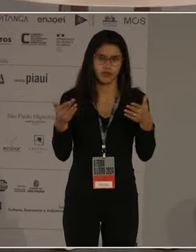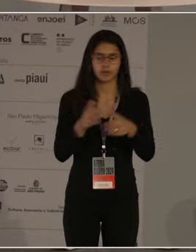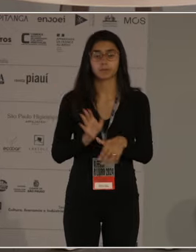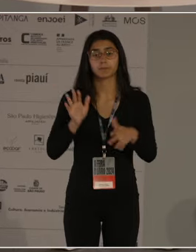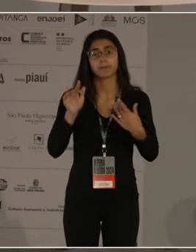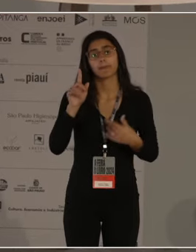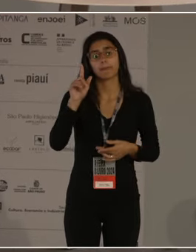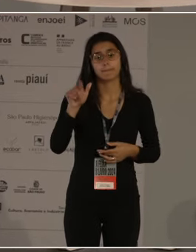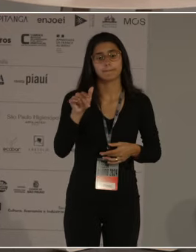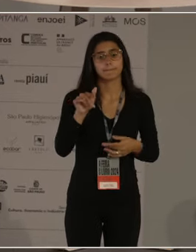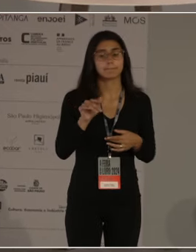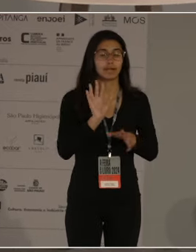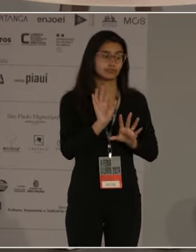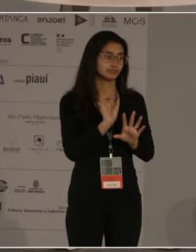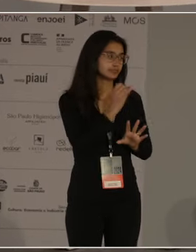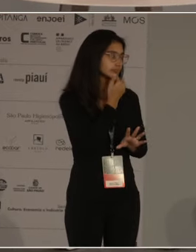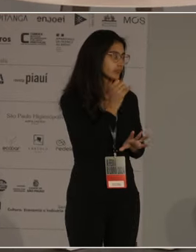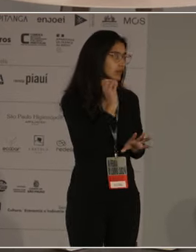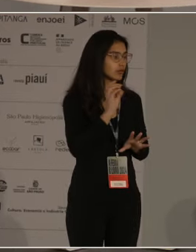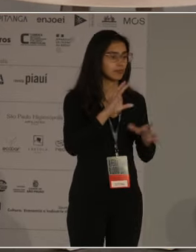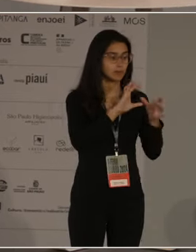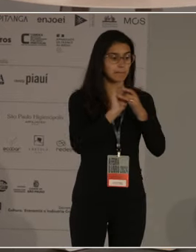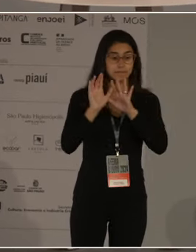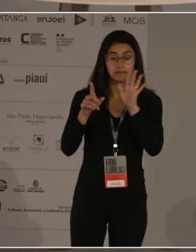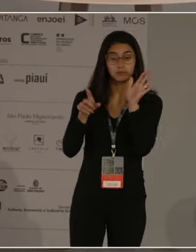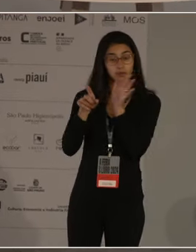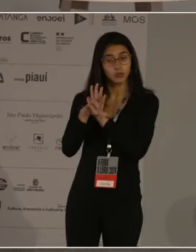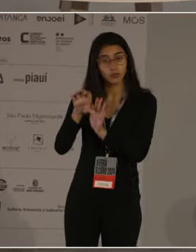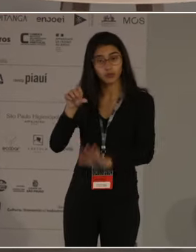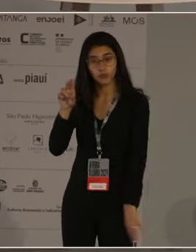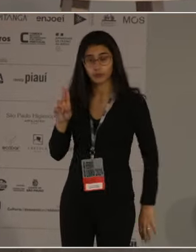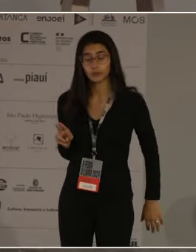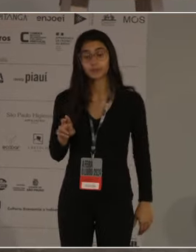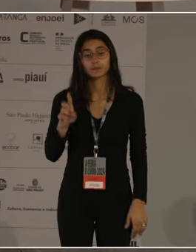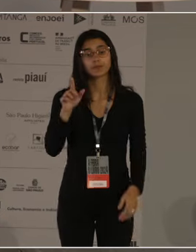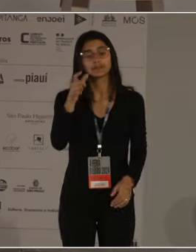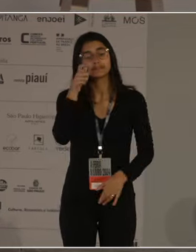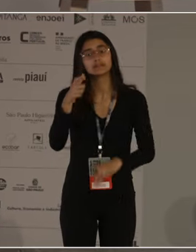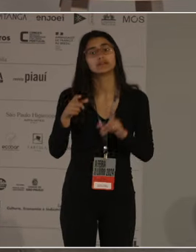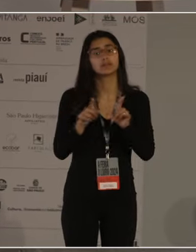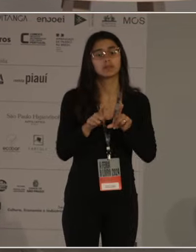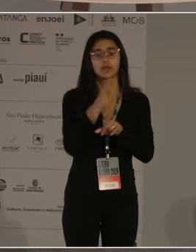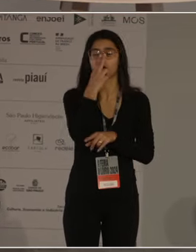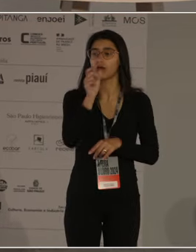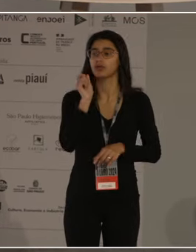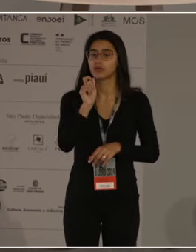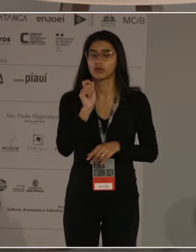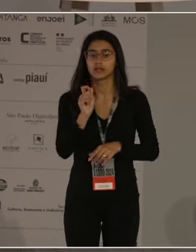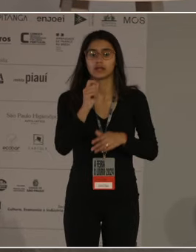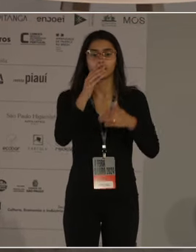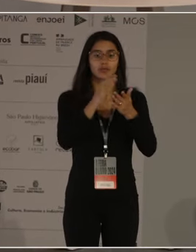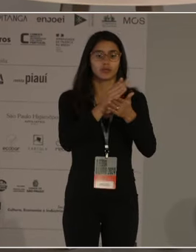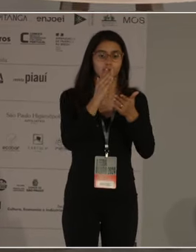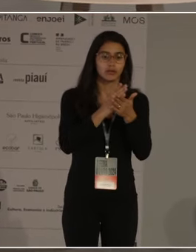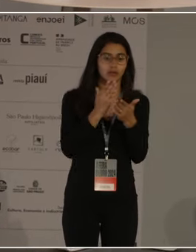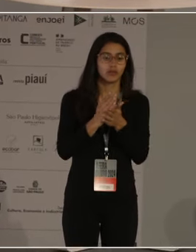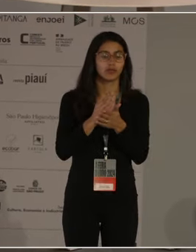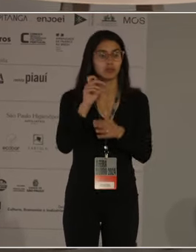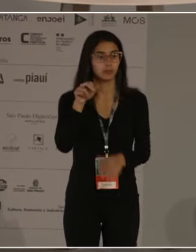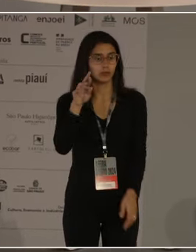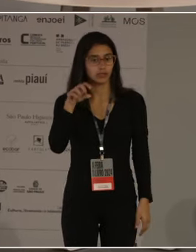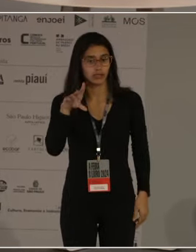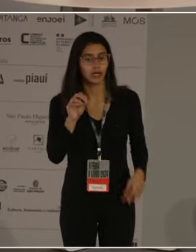isso era... Desculpa, só para... Mas a pergunta do Edu é bem interessante. Eu acho que tanto o livro, né, do Bernardo